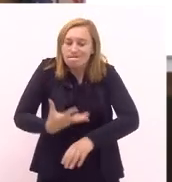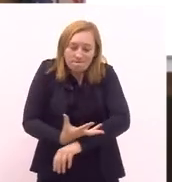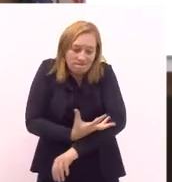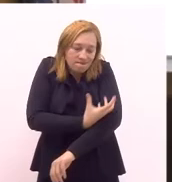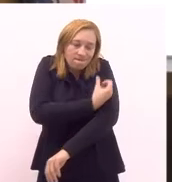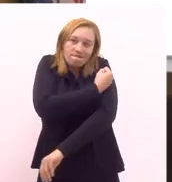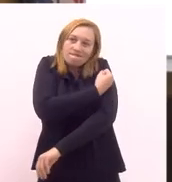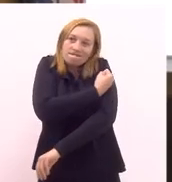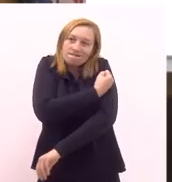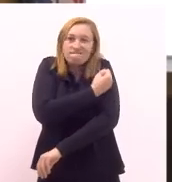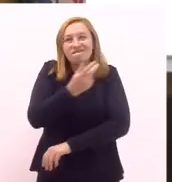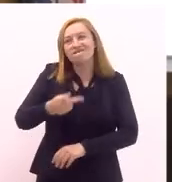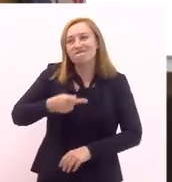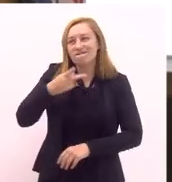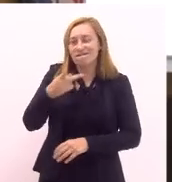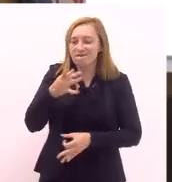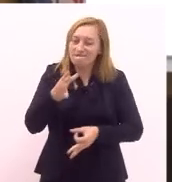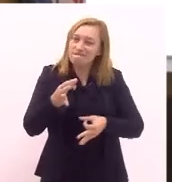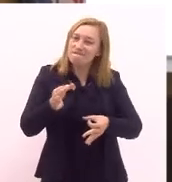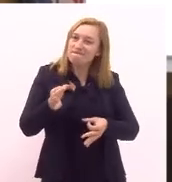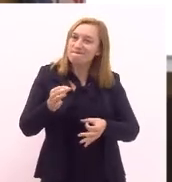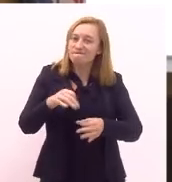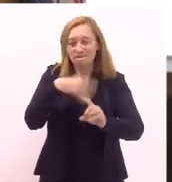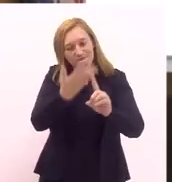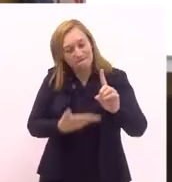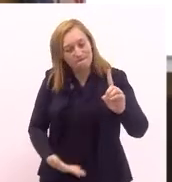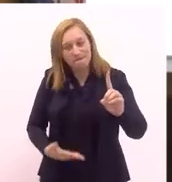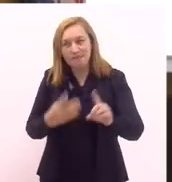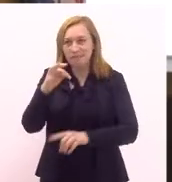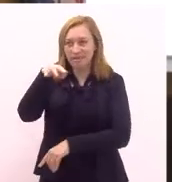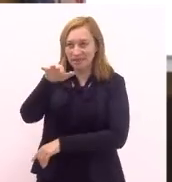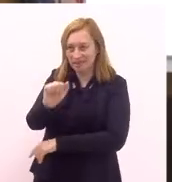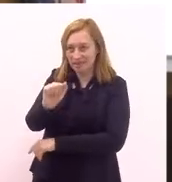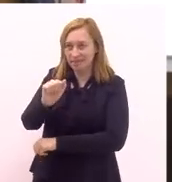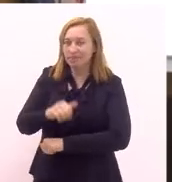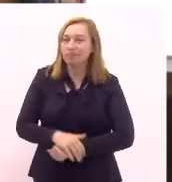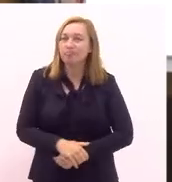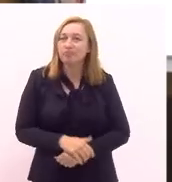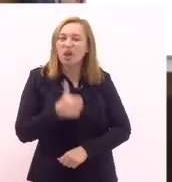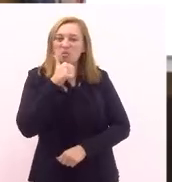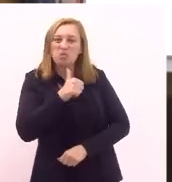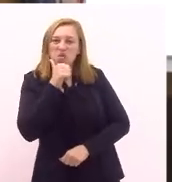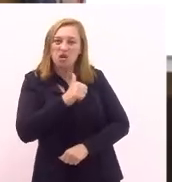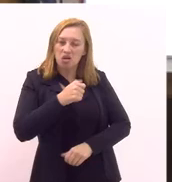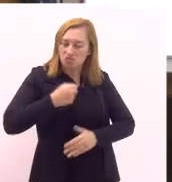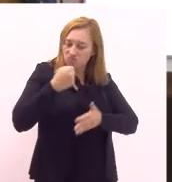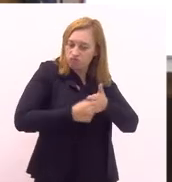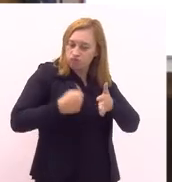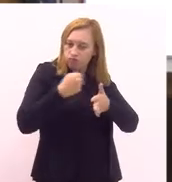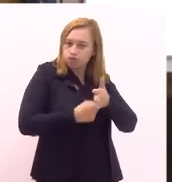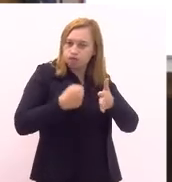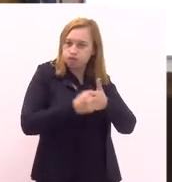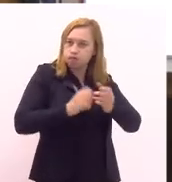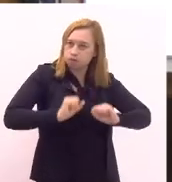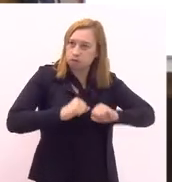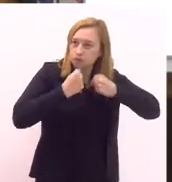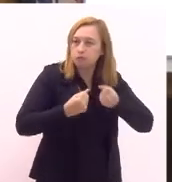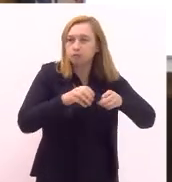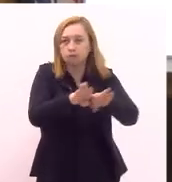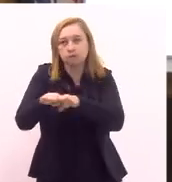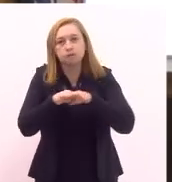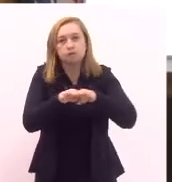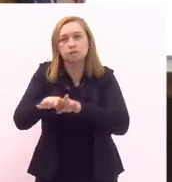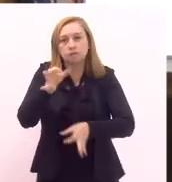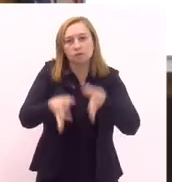e presto esta justa homenagem a nossa querida Benedita da Silva mulher guerreira lutadora defensor da igualdade